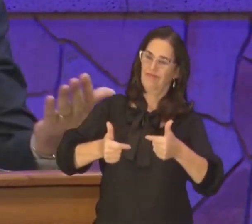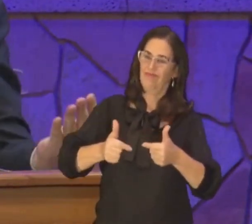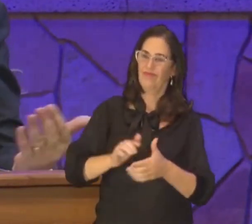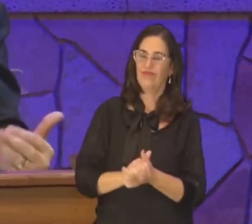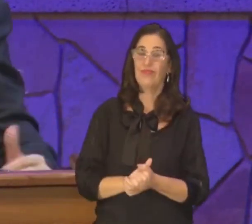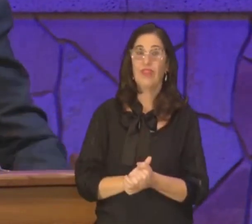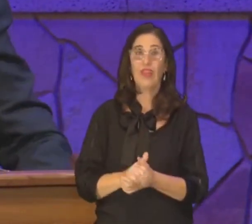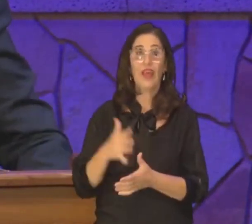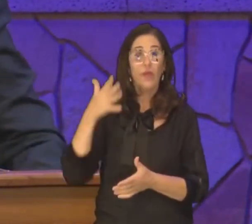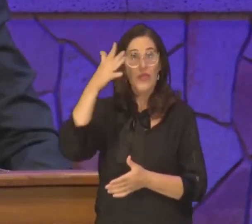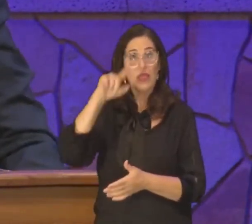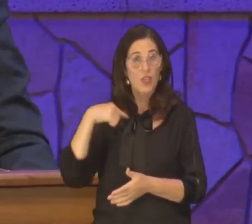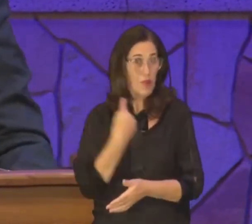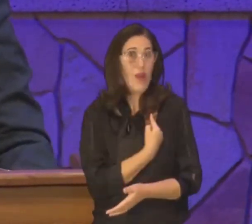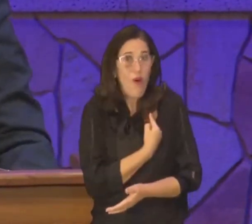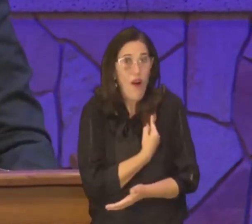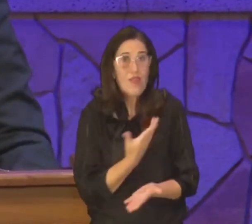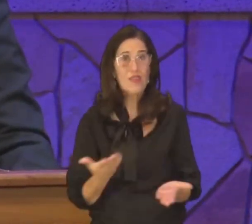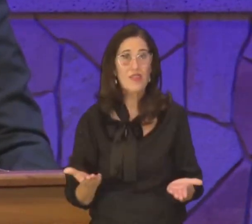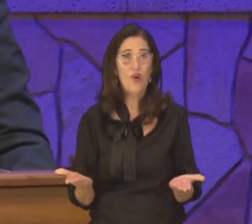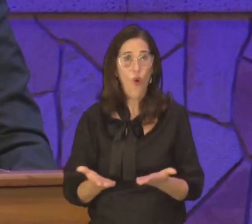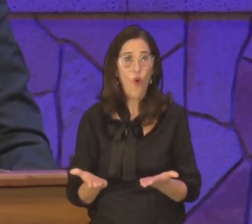é uma mensagem para nós.